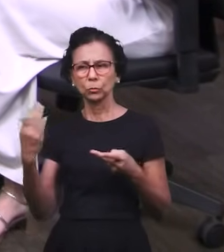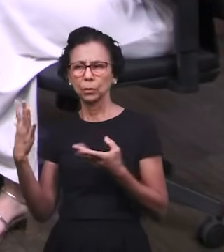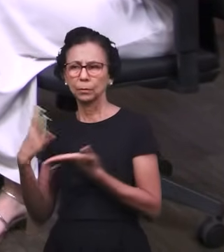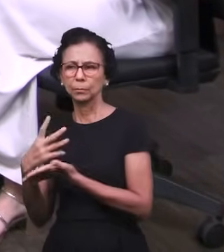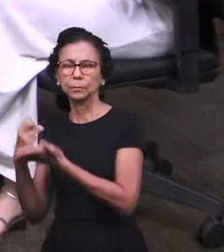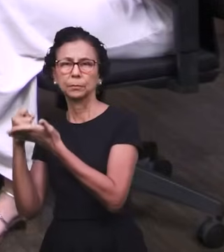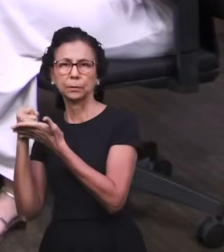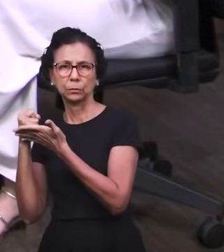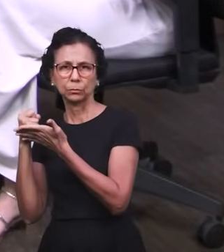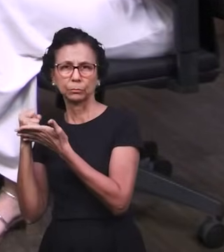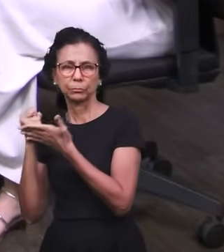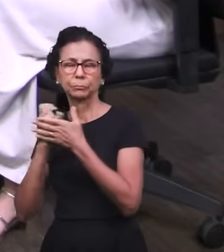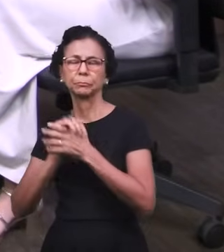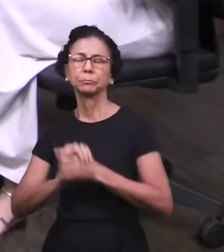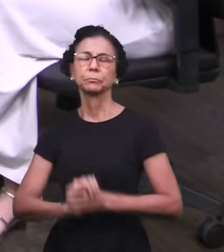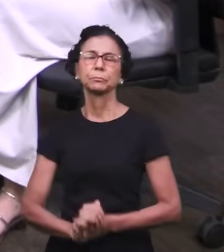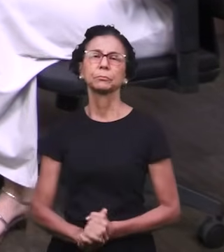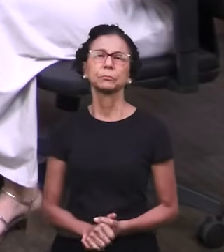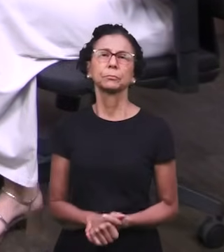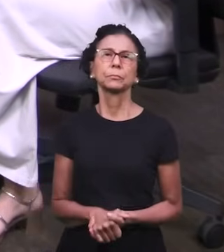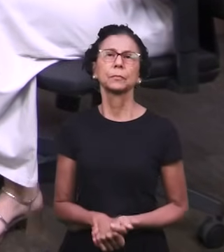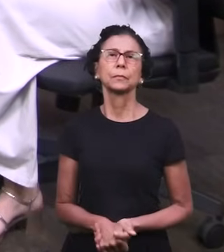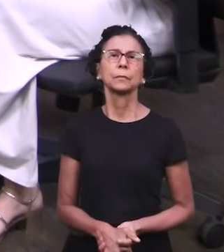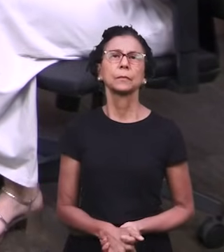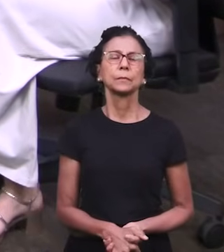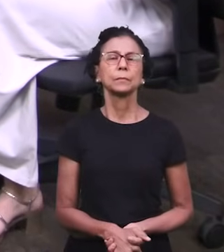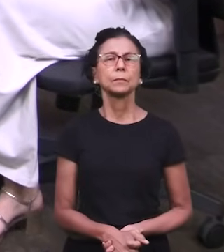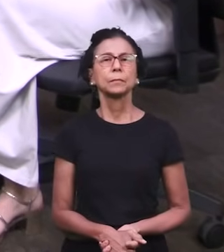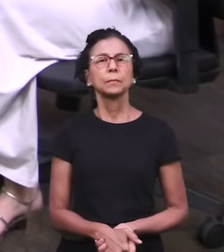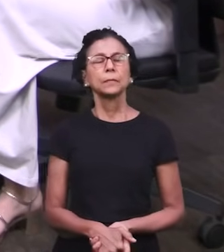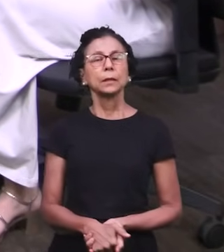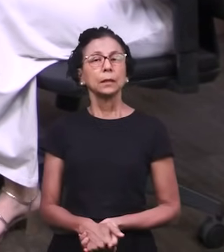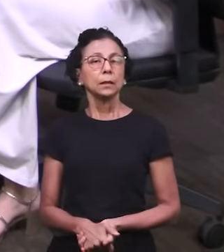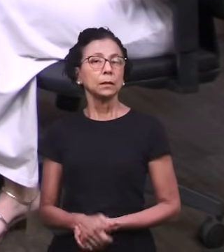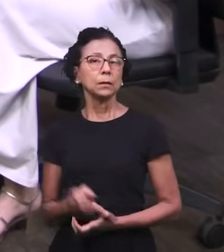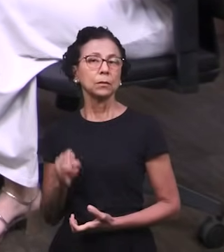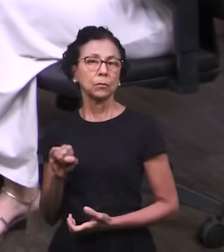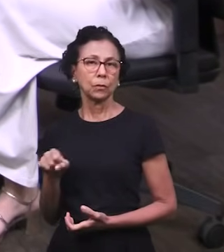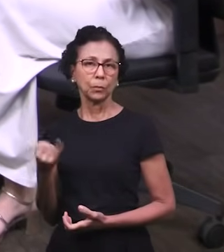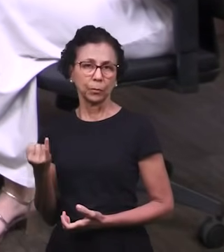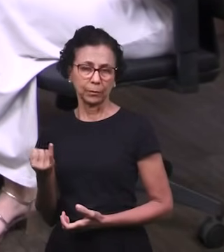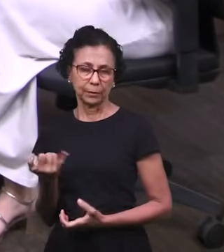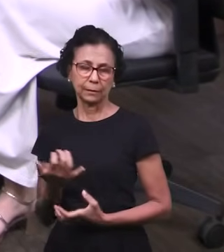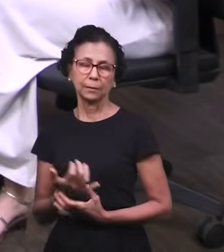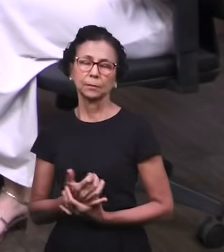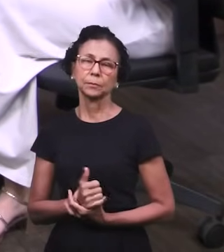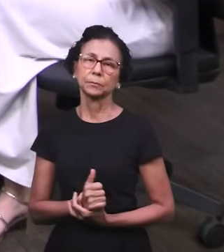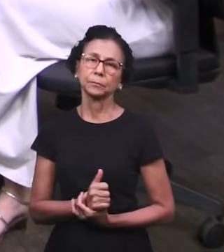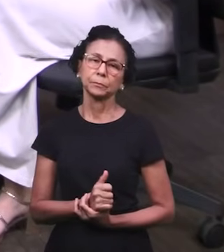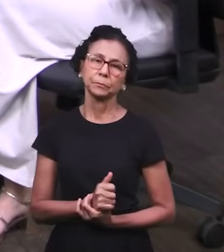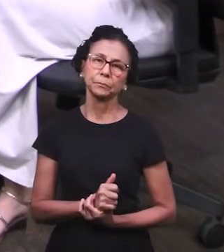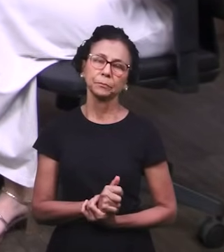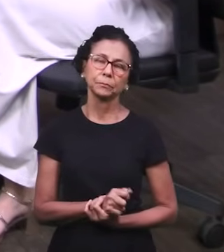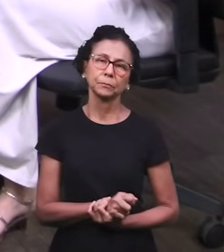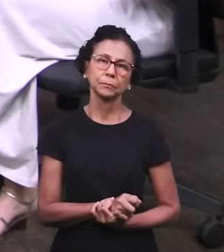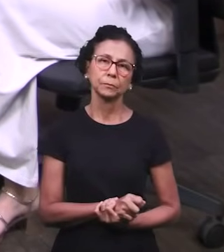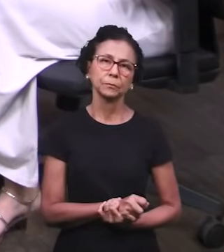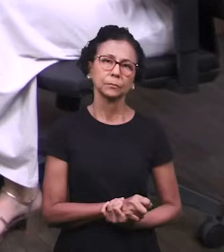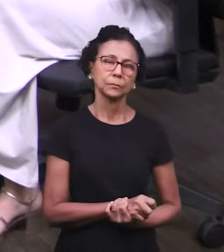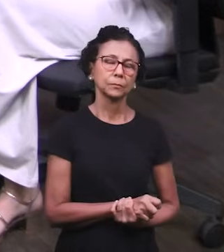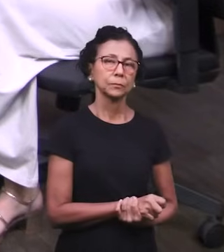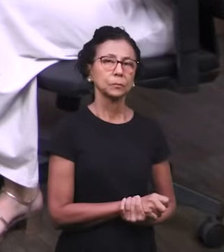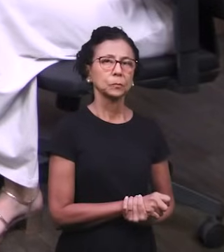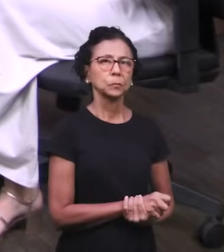como uma contextualização, perguntar ao pastor Fernando aqui, como é que a gente consegue associar esses